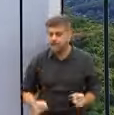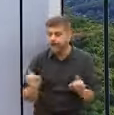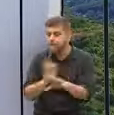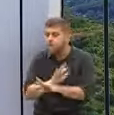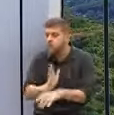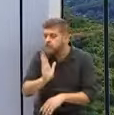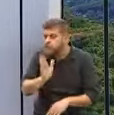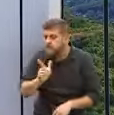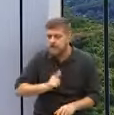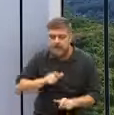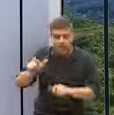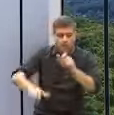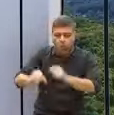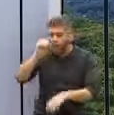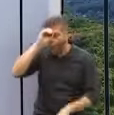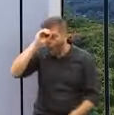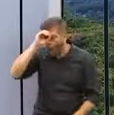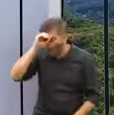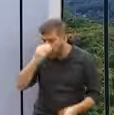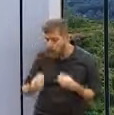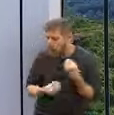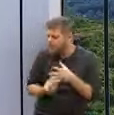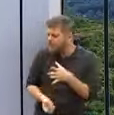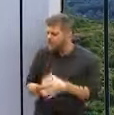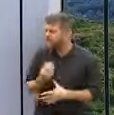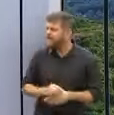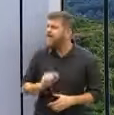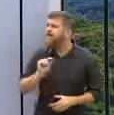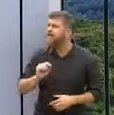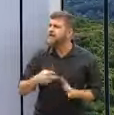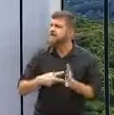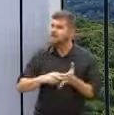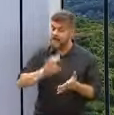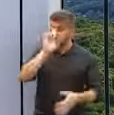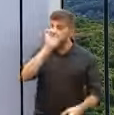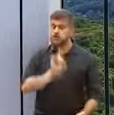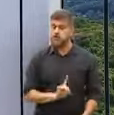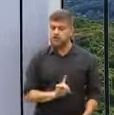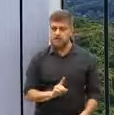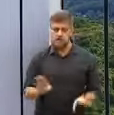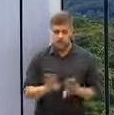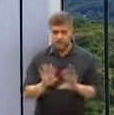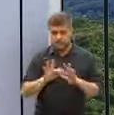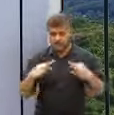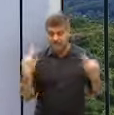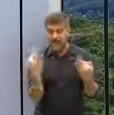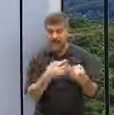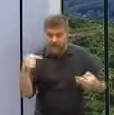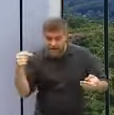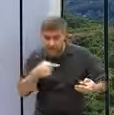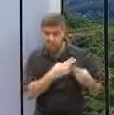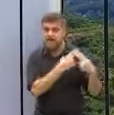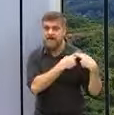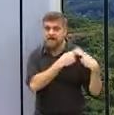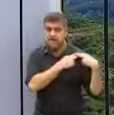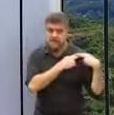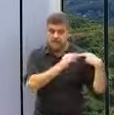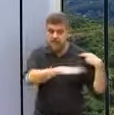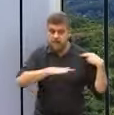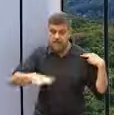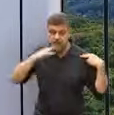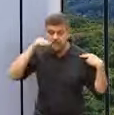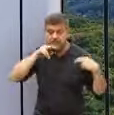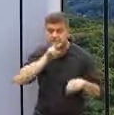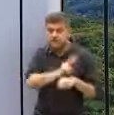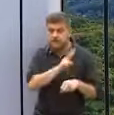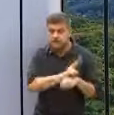negócio que está ali na prateleira, né? As pessoas não entendem isso de uma forma muito tranquila. Apesar de que faz parte da família garantir o direito da